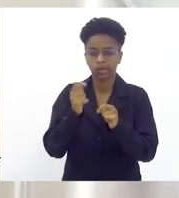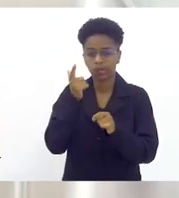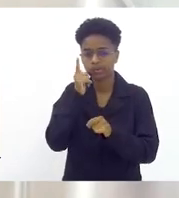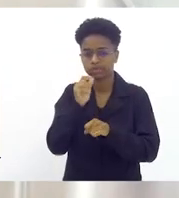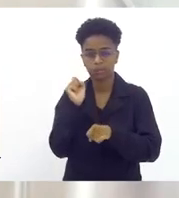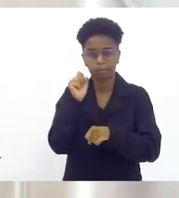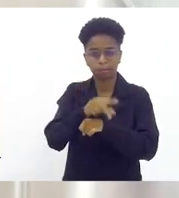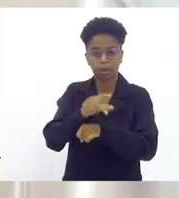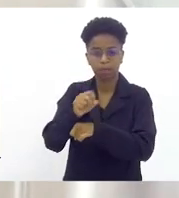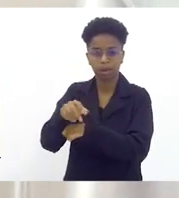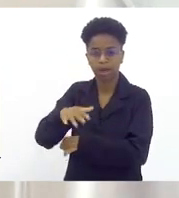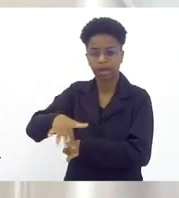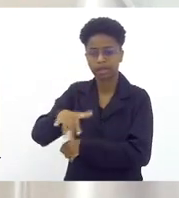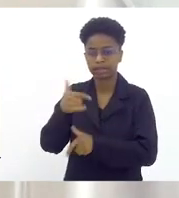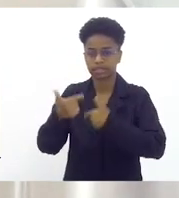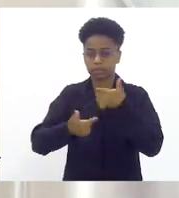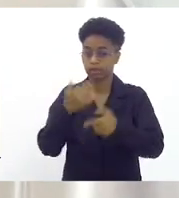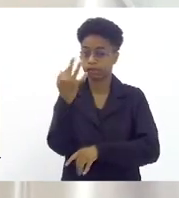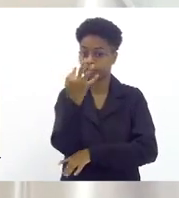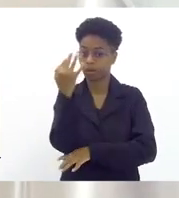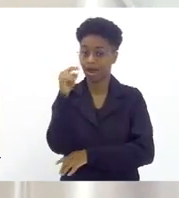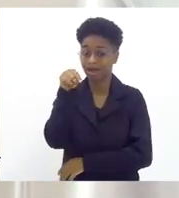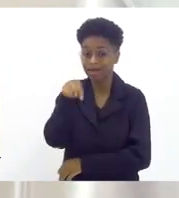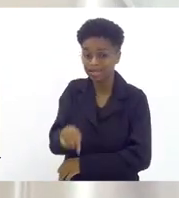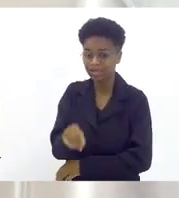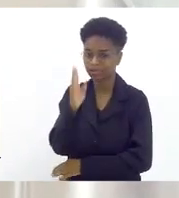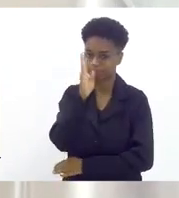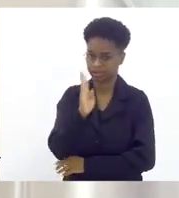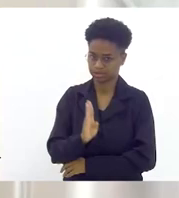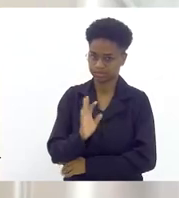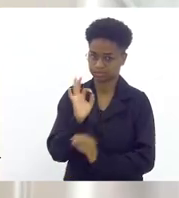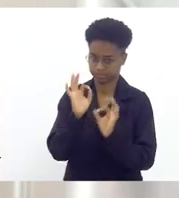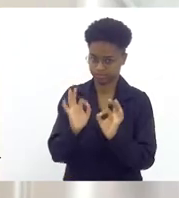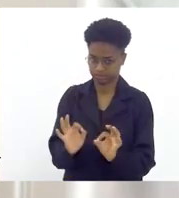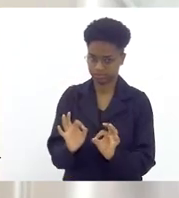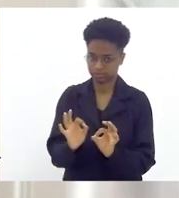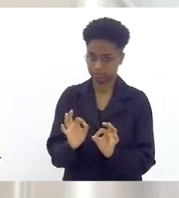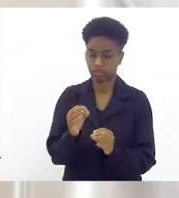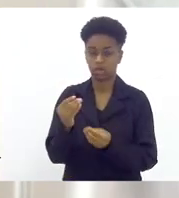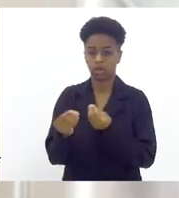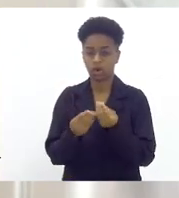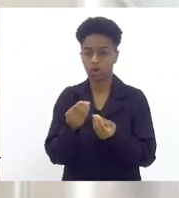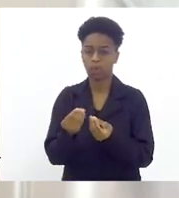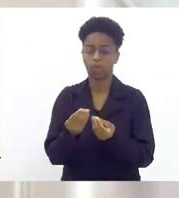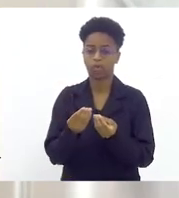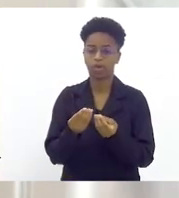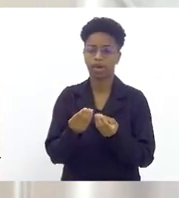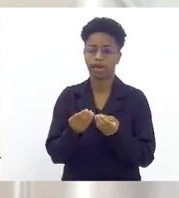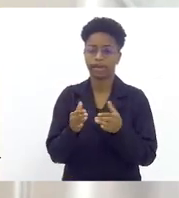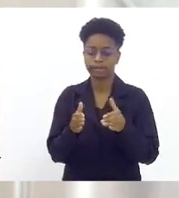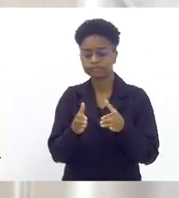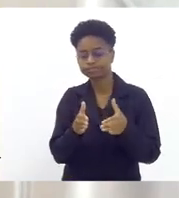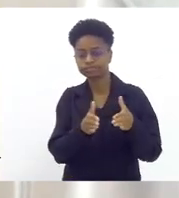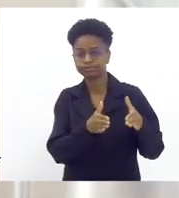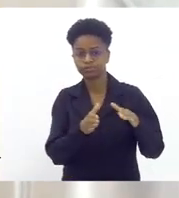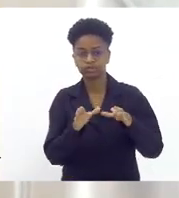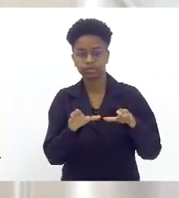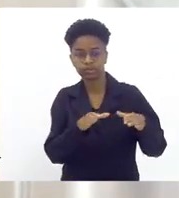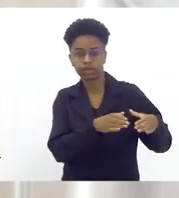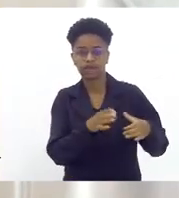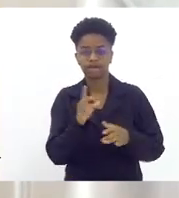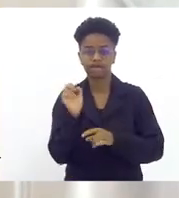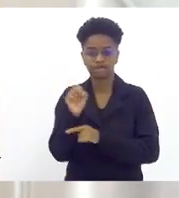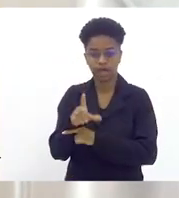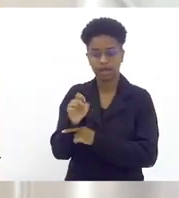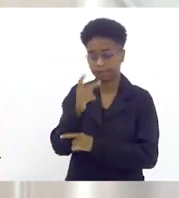formal no Brasil, né? Quer dizer, o estabelecimento de reserva de vagas para pessoas transexuais e travestis,